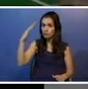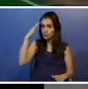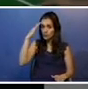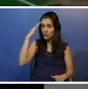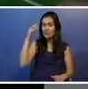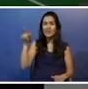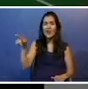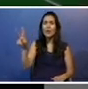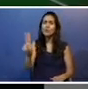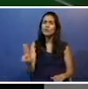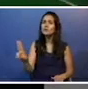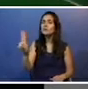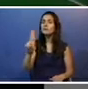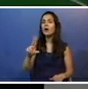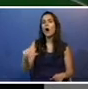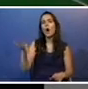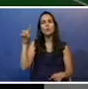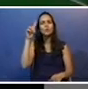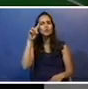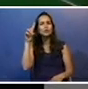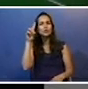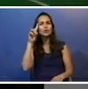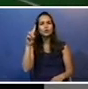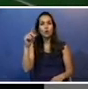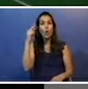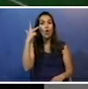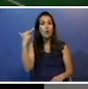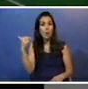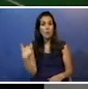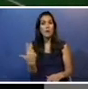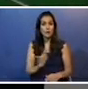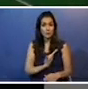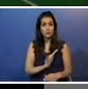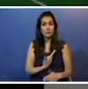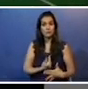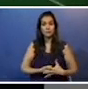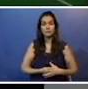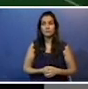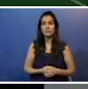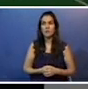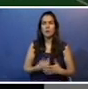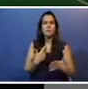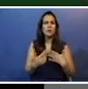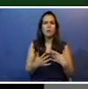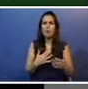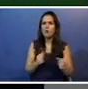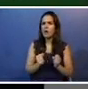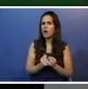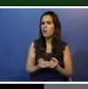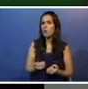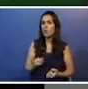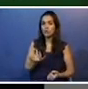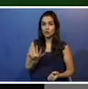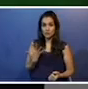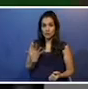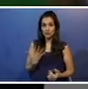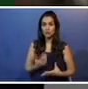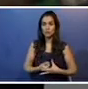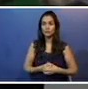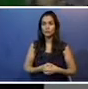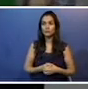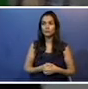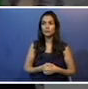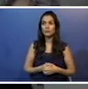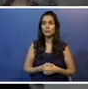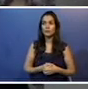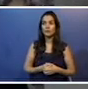os que nós utilizamos no nosso dia a dia para formar qualquer valor, qualquer quantidade. Agora